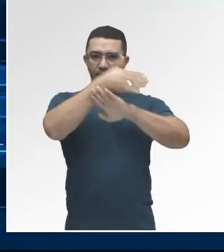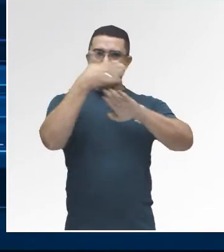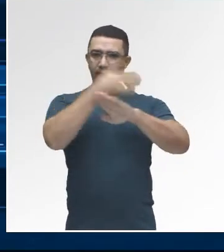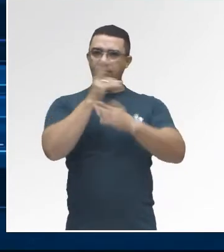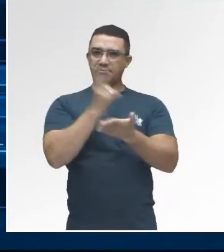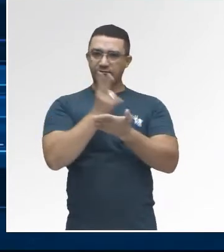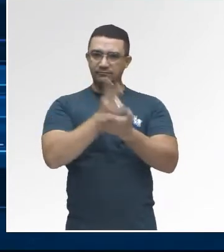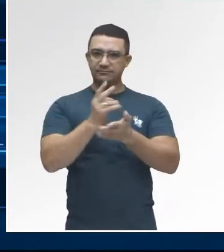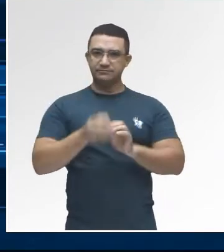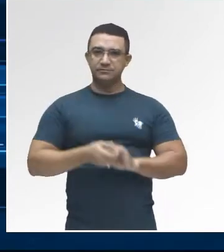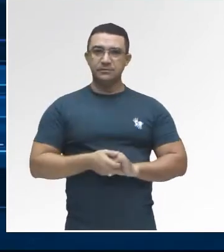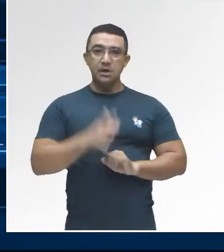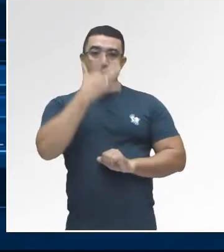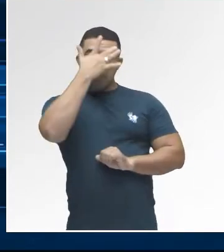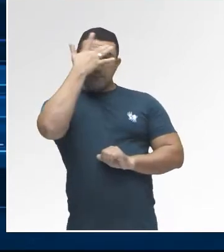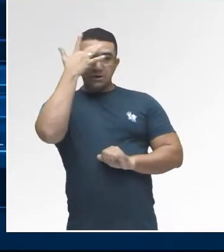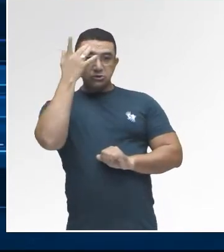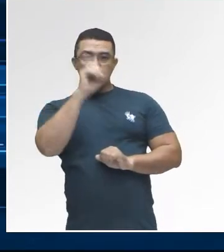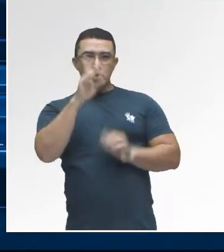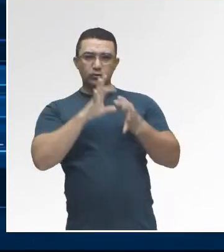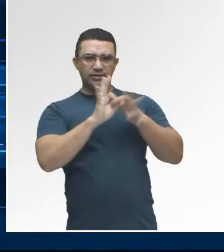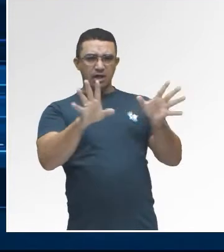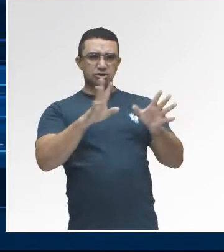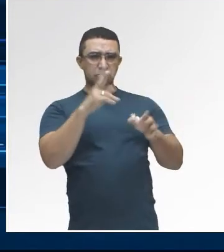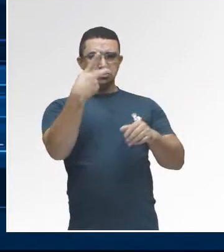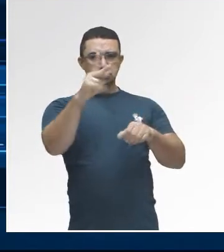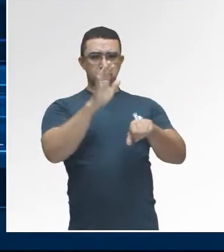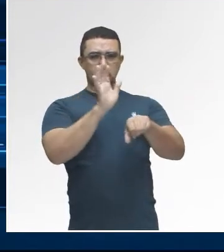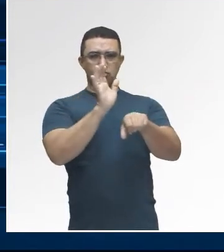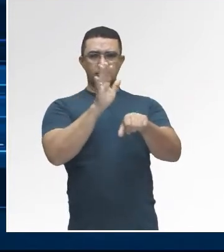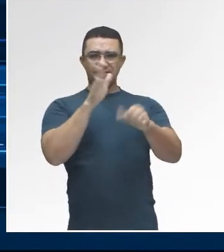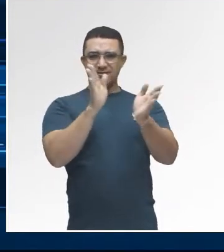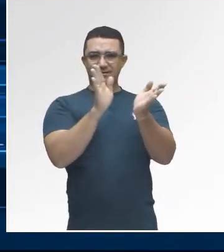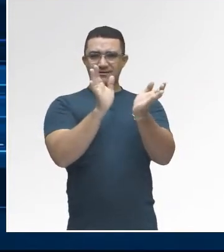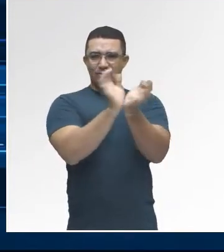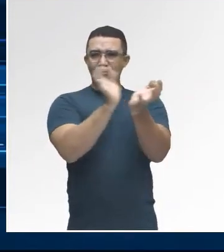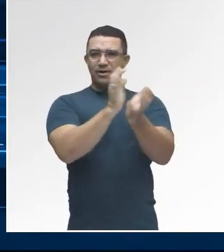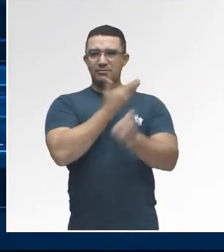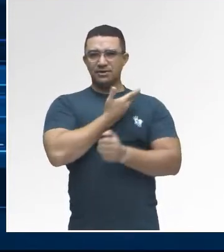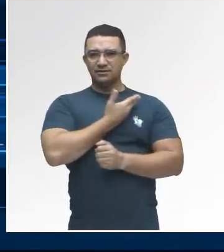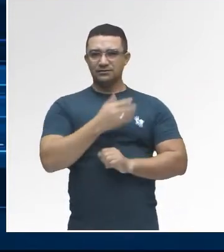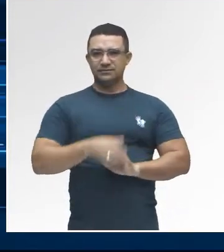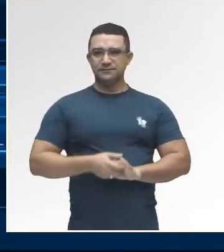Clique, uma pessoa que não permite que as outras entrem em seu círculo de amizade.